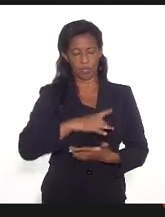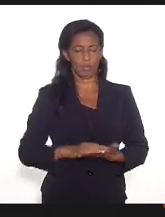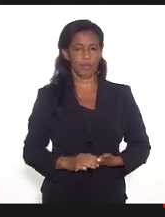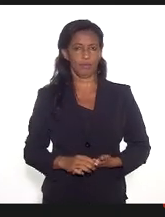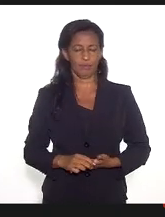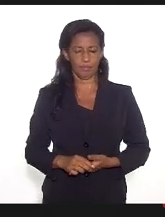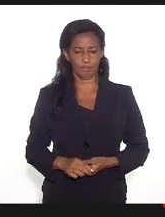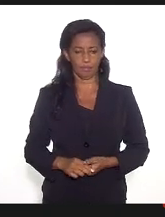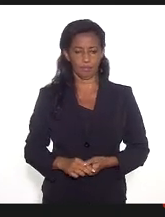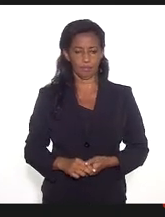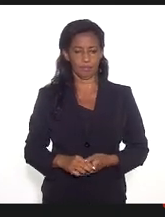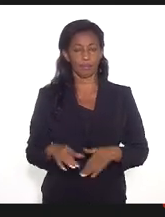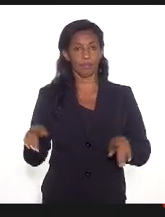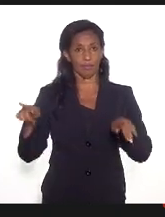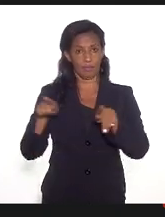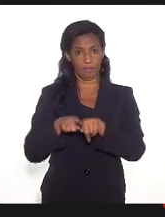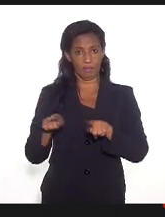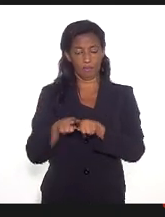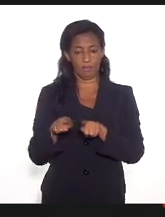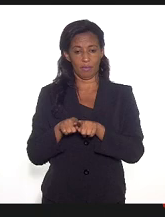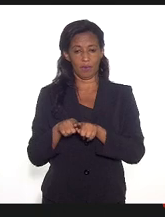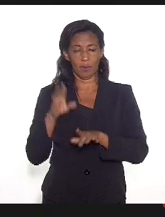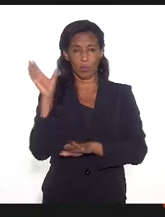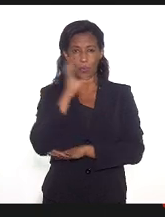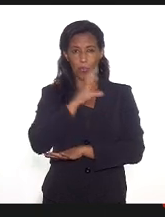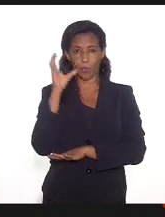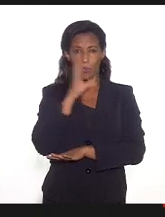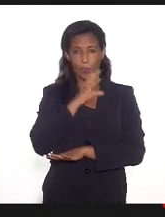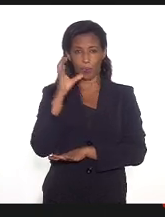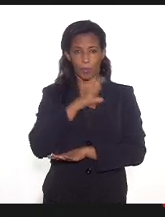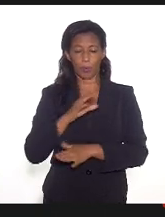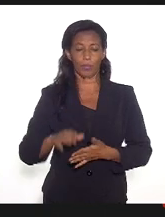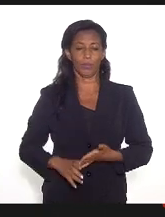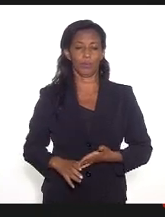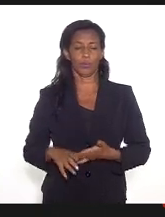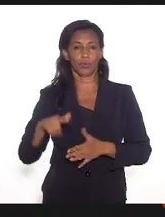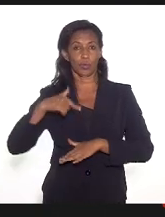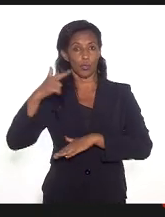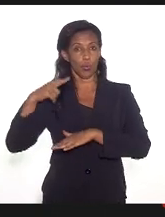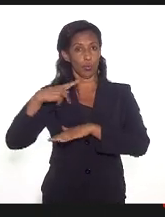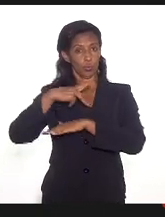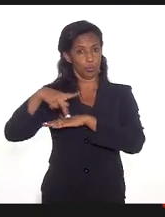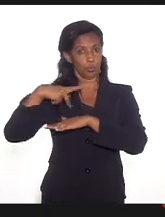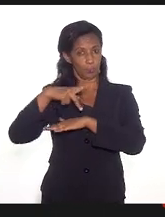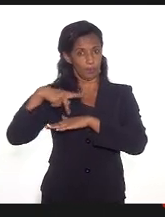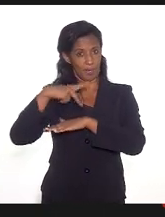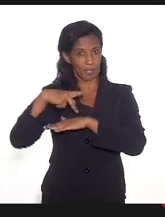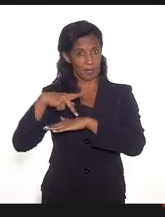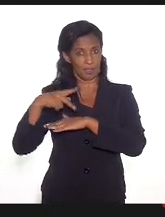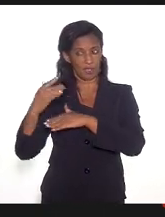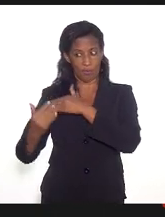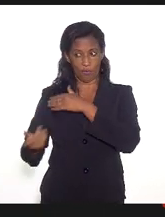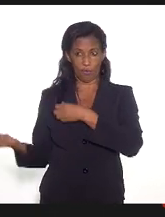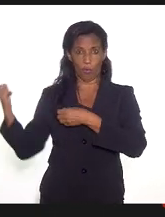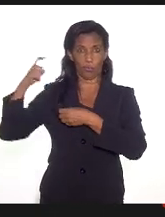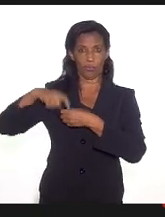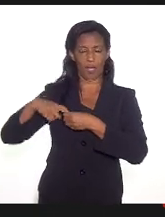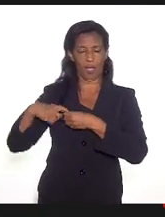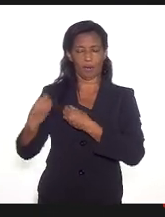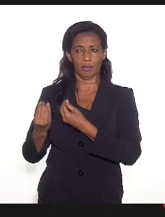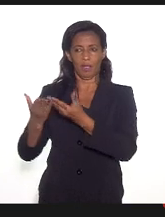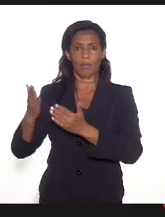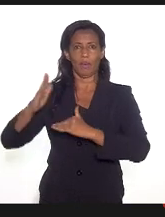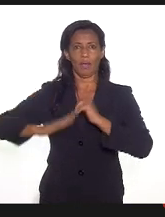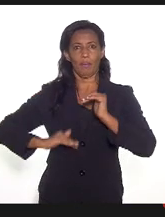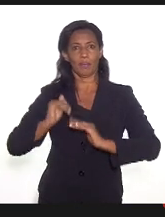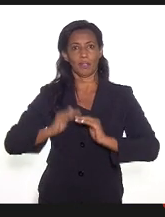ultrapassada. Ao mesmo tempo que a velocidade, a dinâmica dos outros países em recuperação oferece uma capacidade